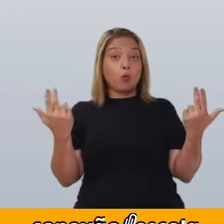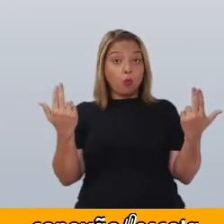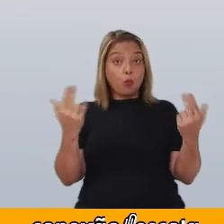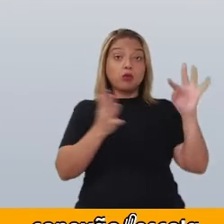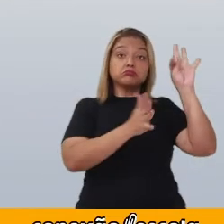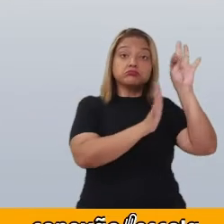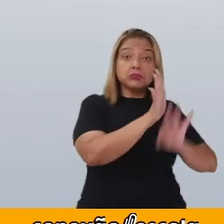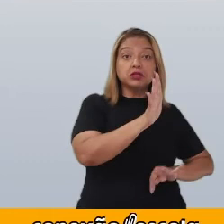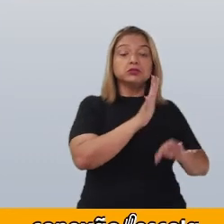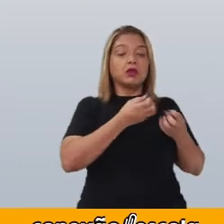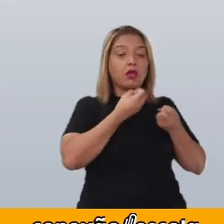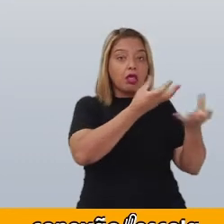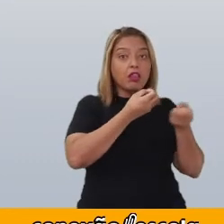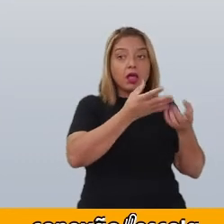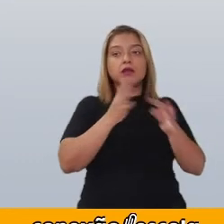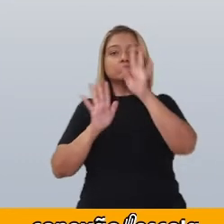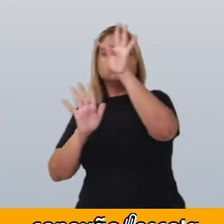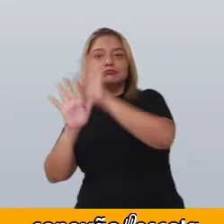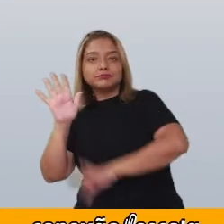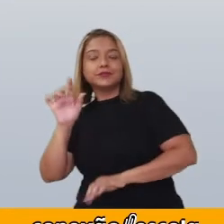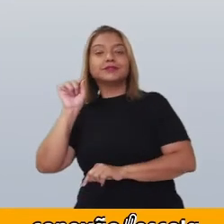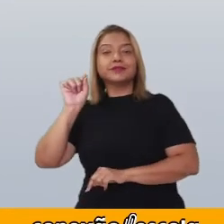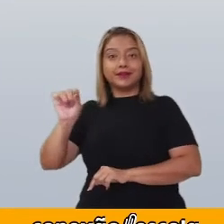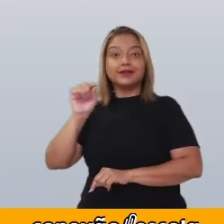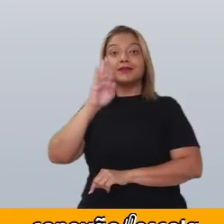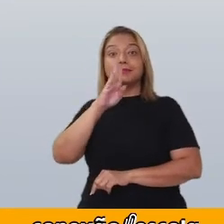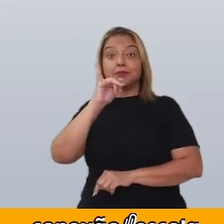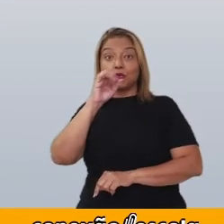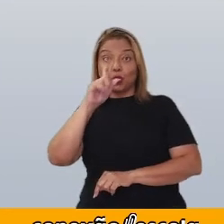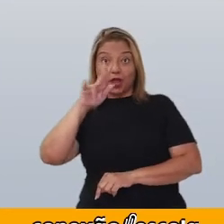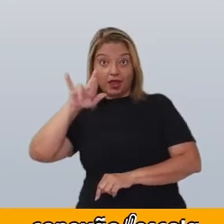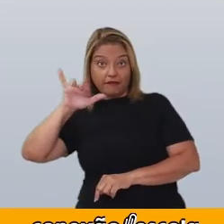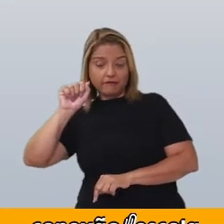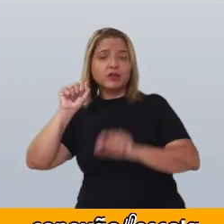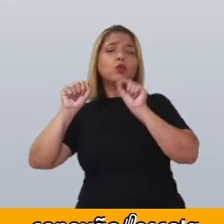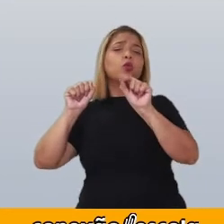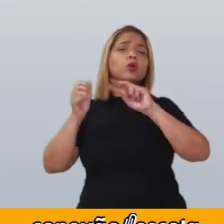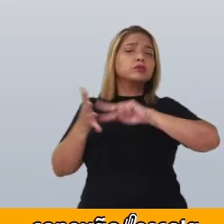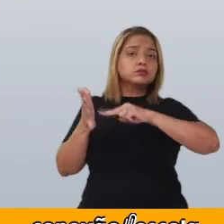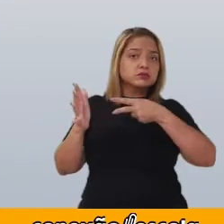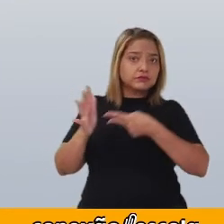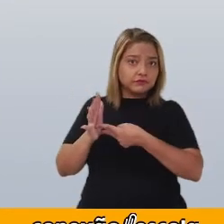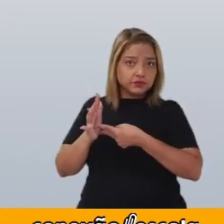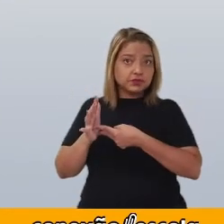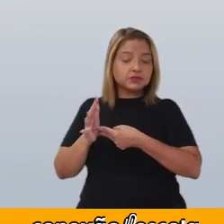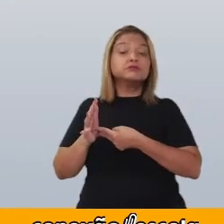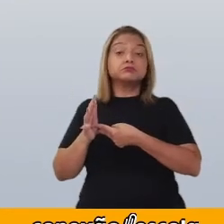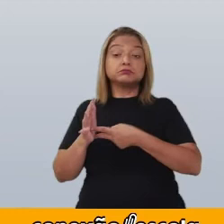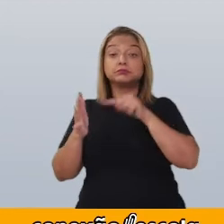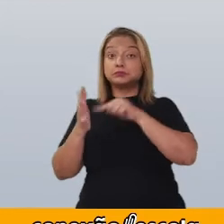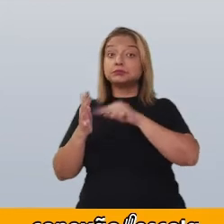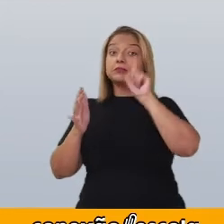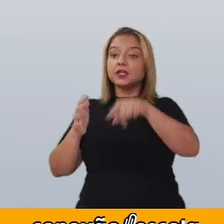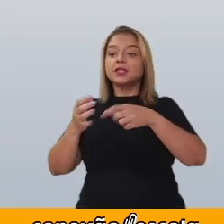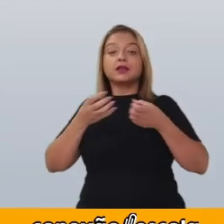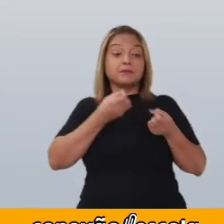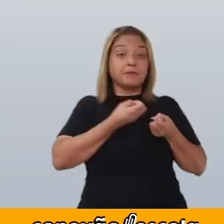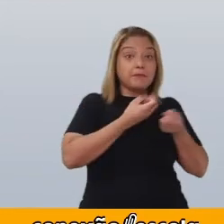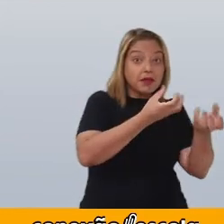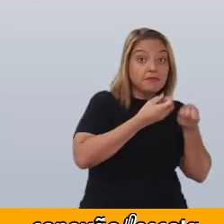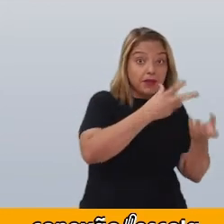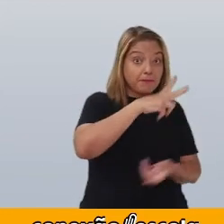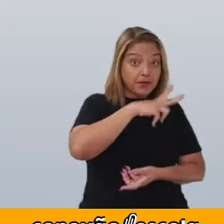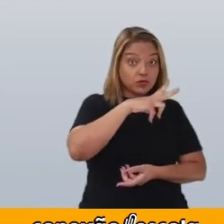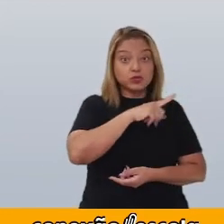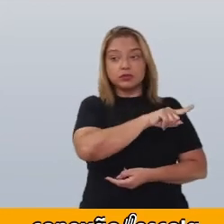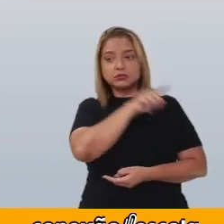relato pessoal. E você lembra o que é biografia? Relato pessoal e biografia